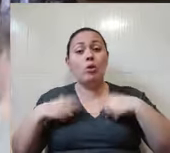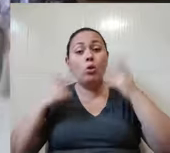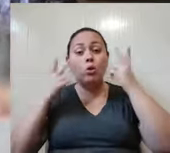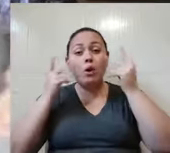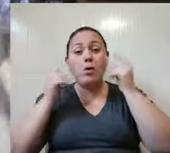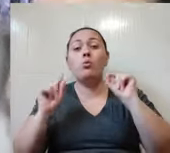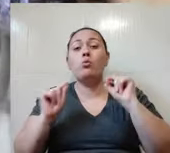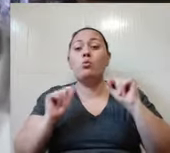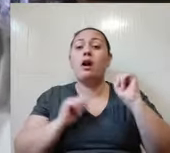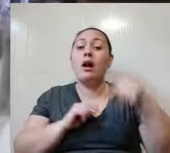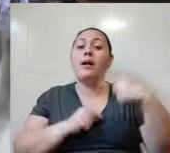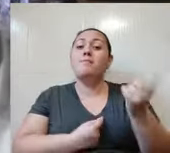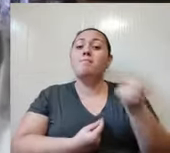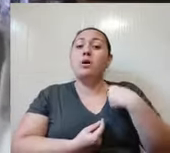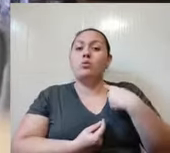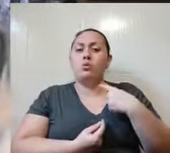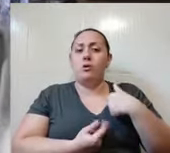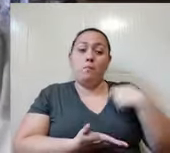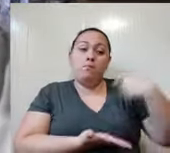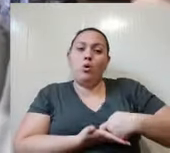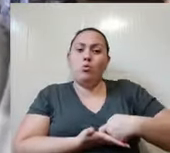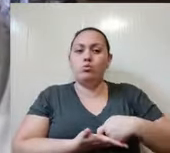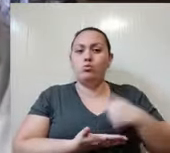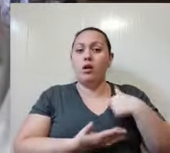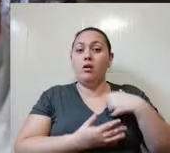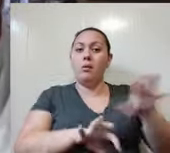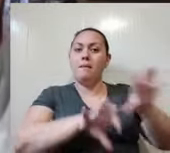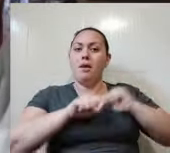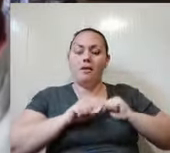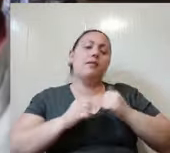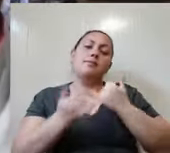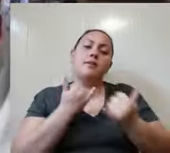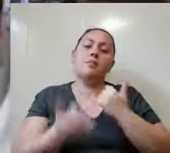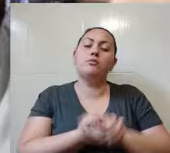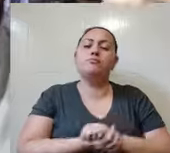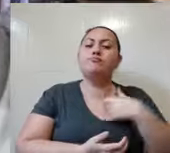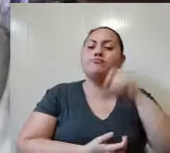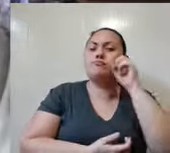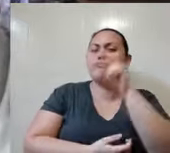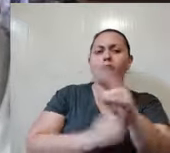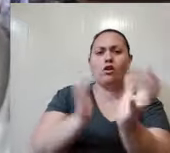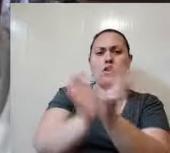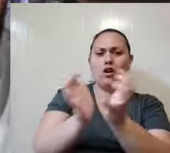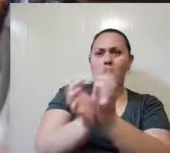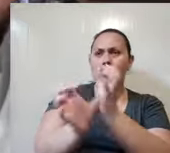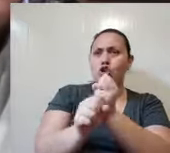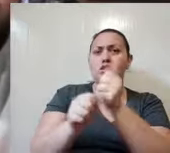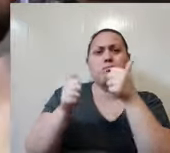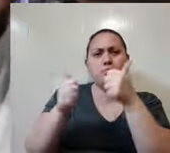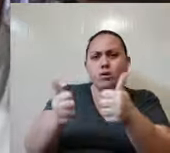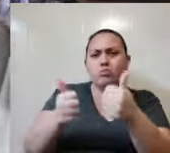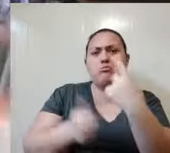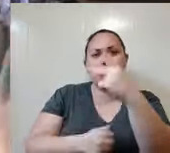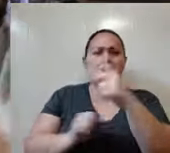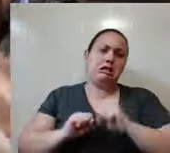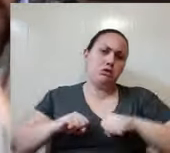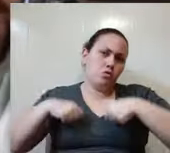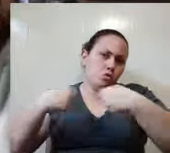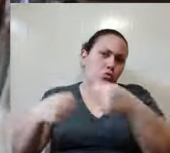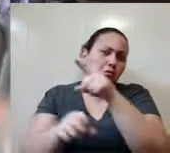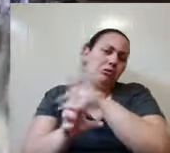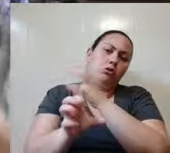autoimposta. Quando a gente olha para um colega e vê um colega se esforçando, vendo que um colega tirou uma nota ok, tipo